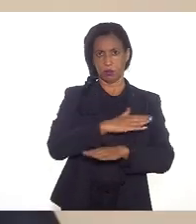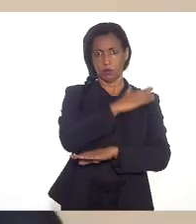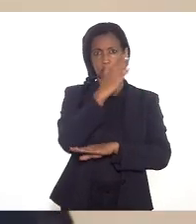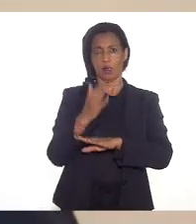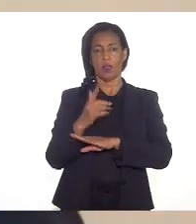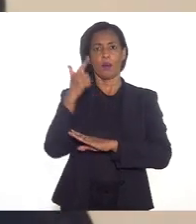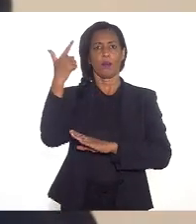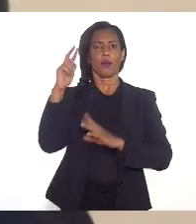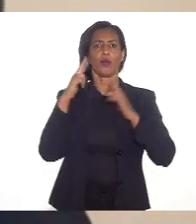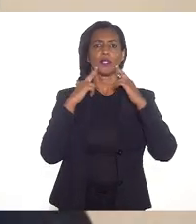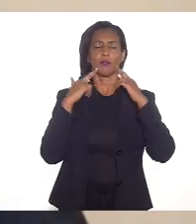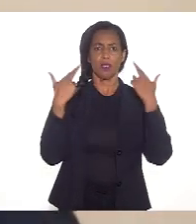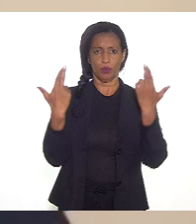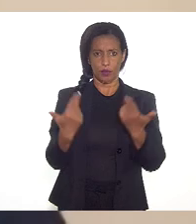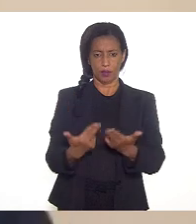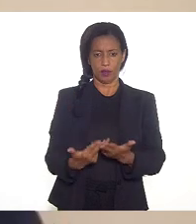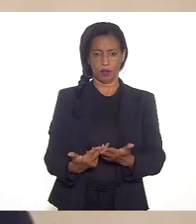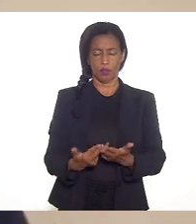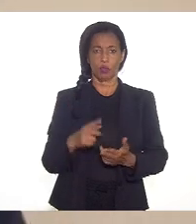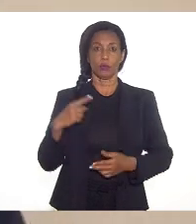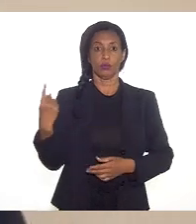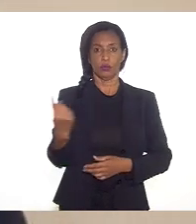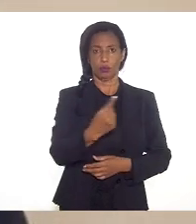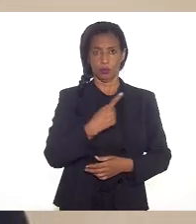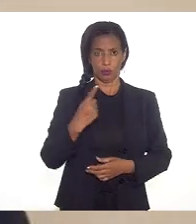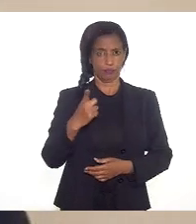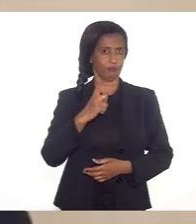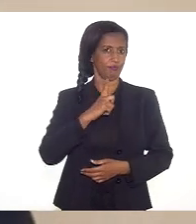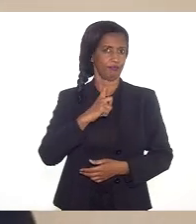reunião. Na próxima reunião, nós teremos